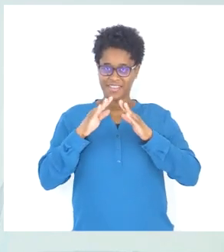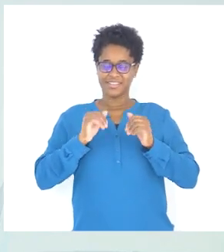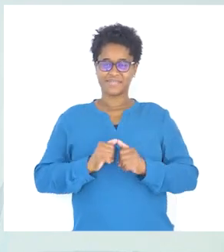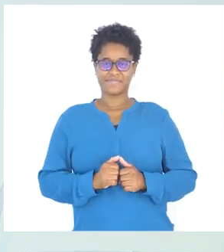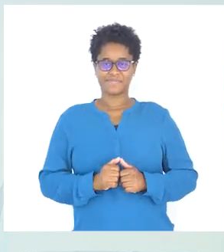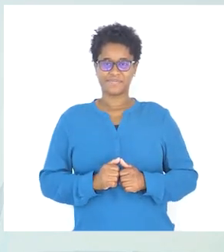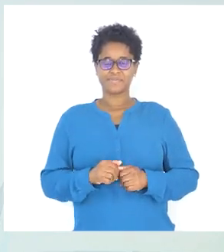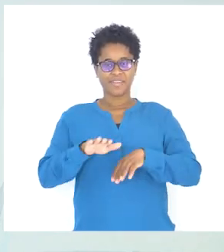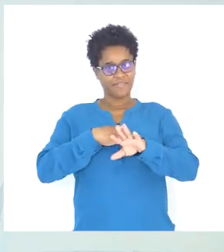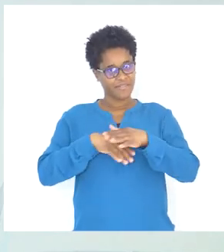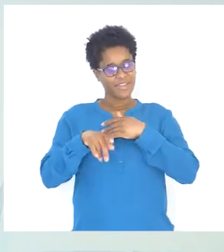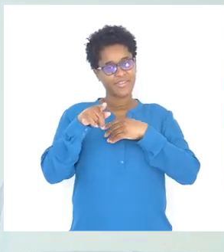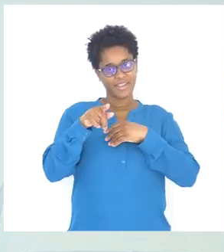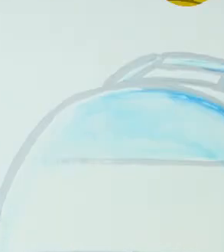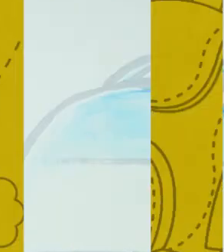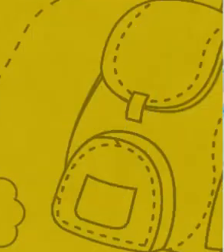o registro, não é?